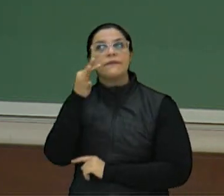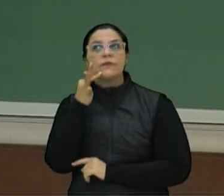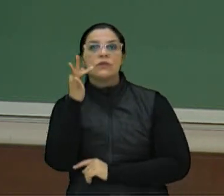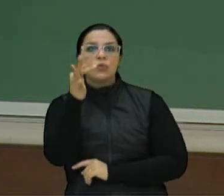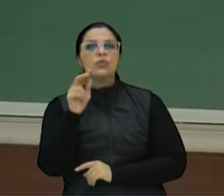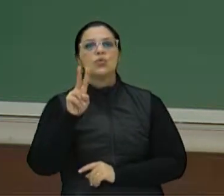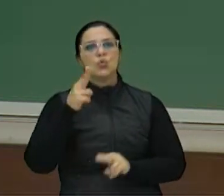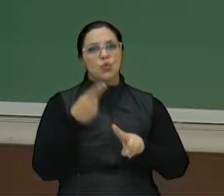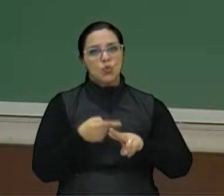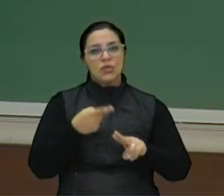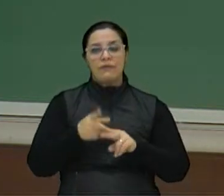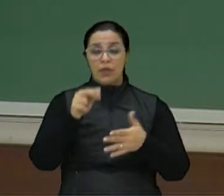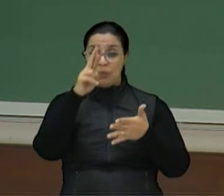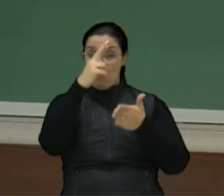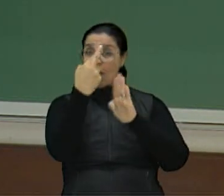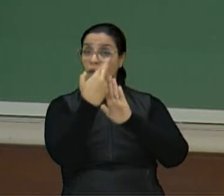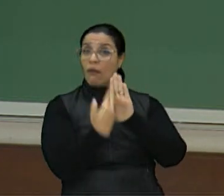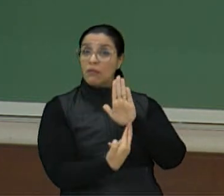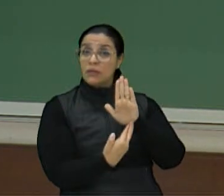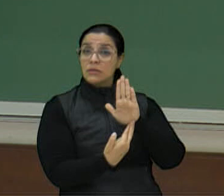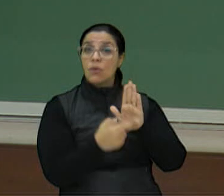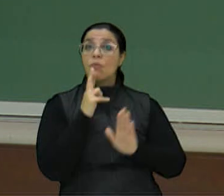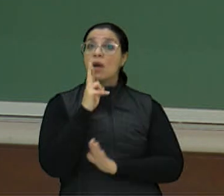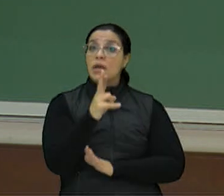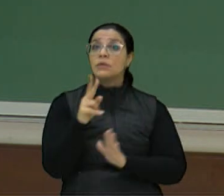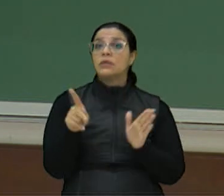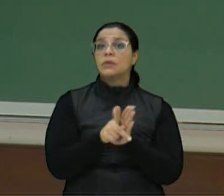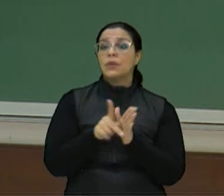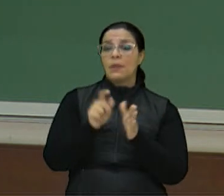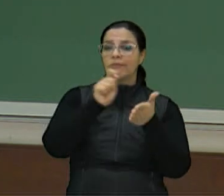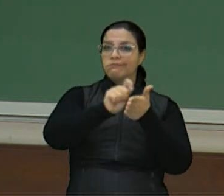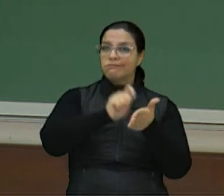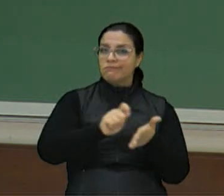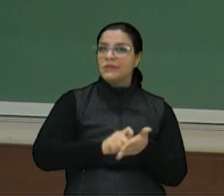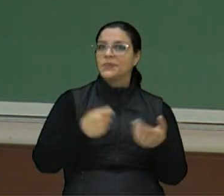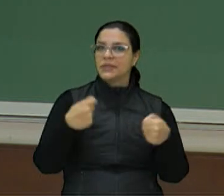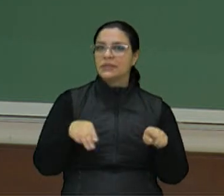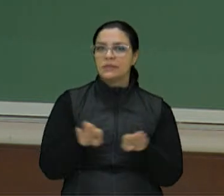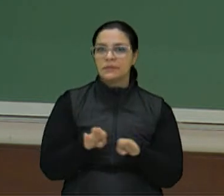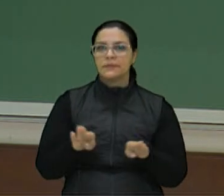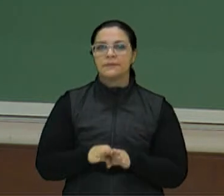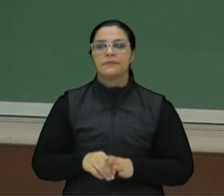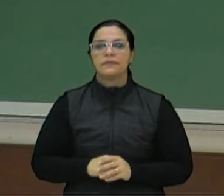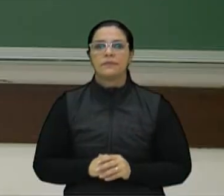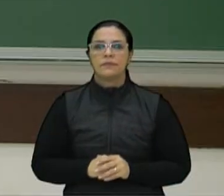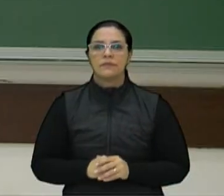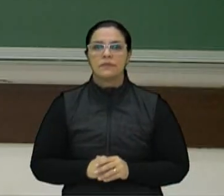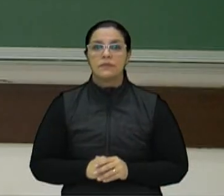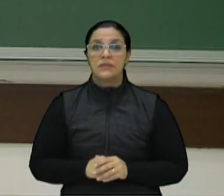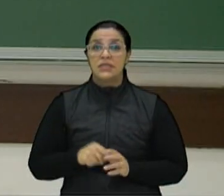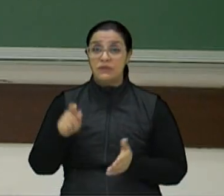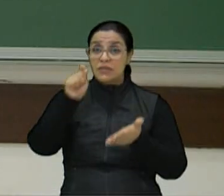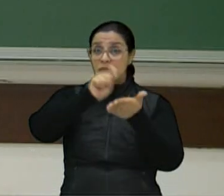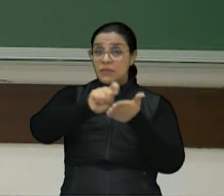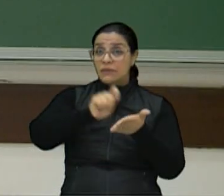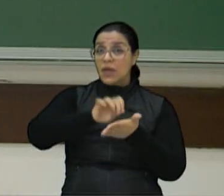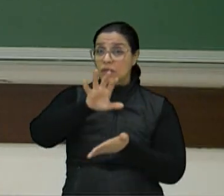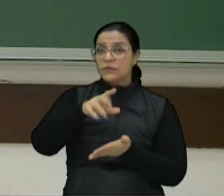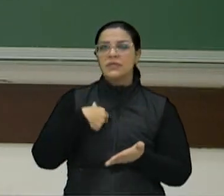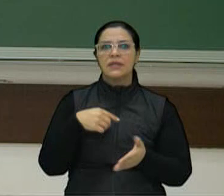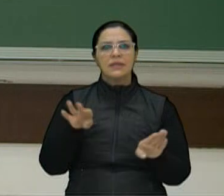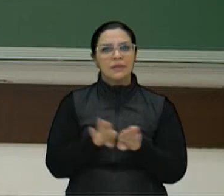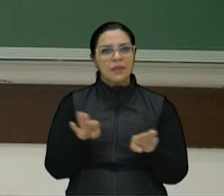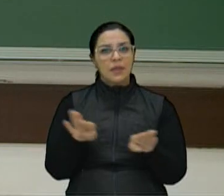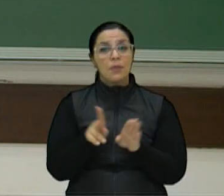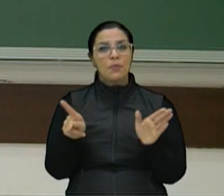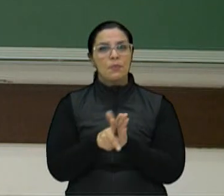usar isso ou numa redação ou numa resposta que você vai ter que escrever. E se você escrever isso, você vai dar